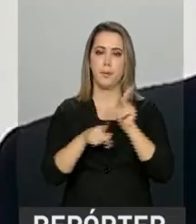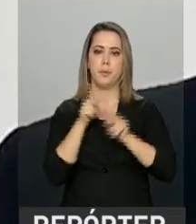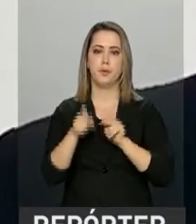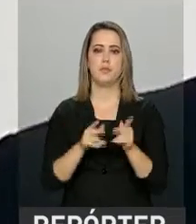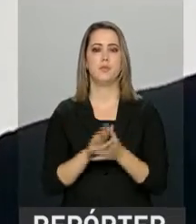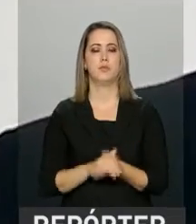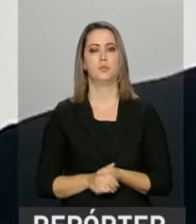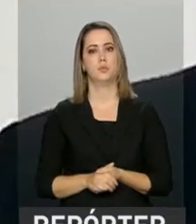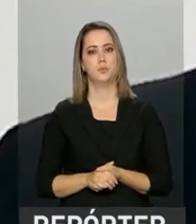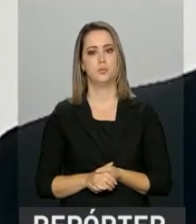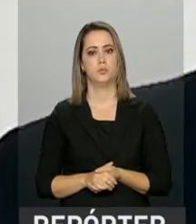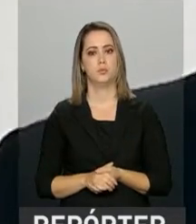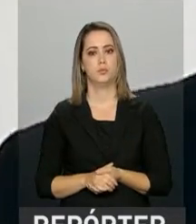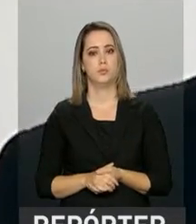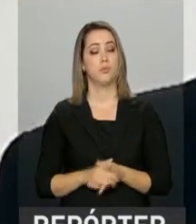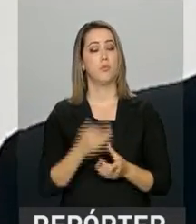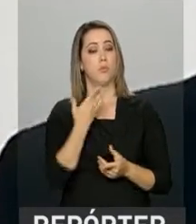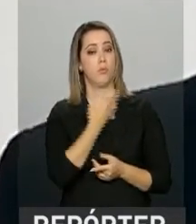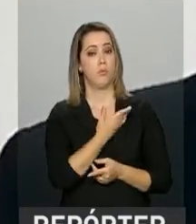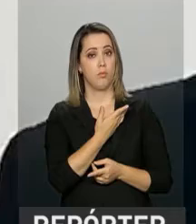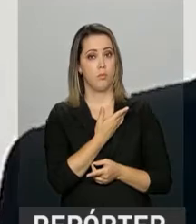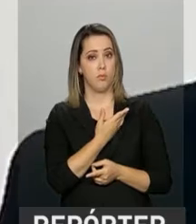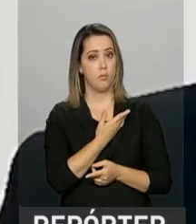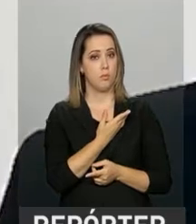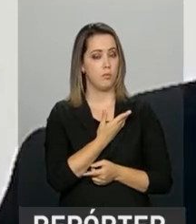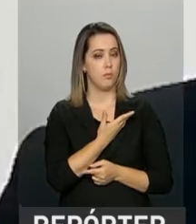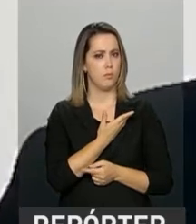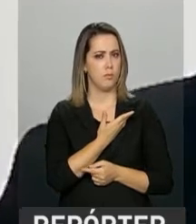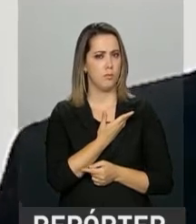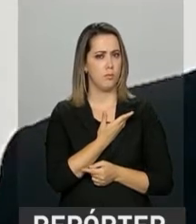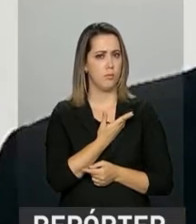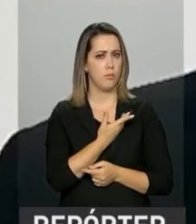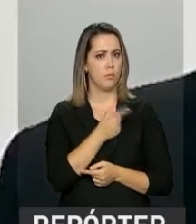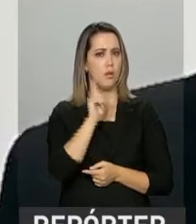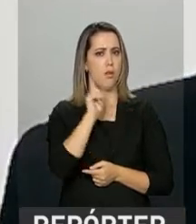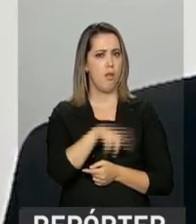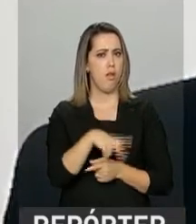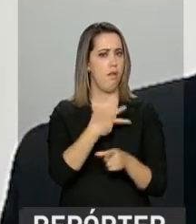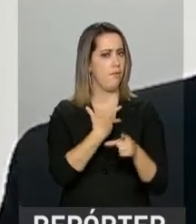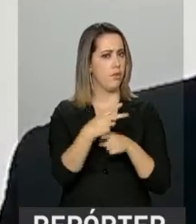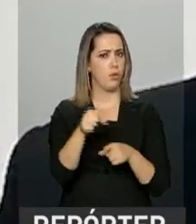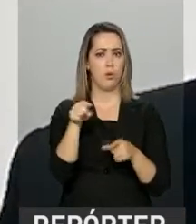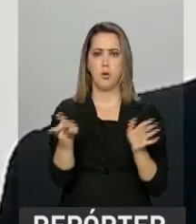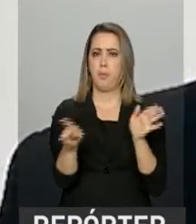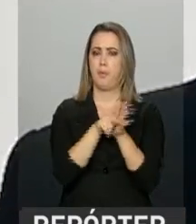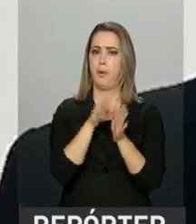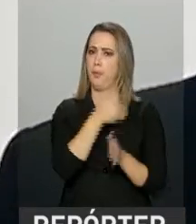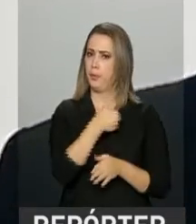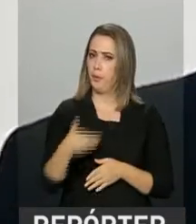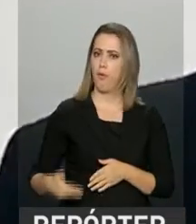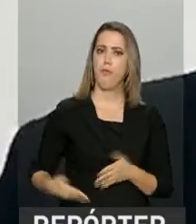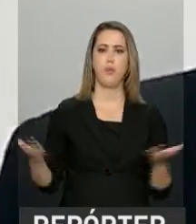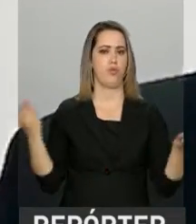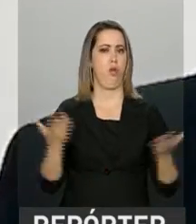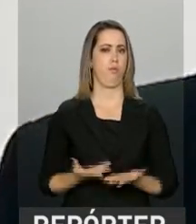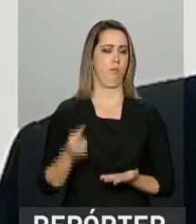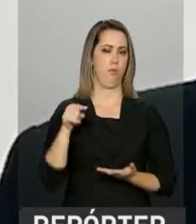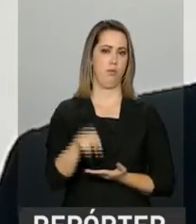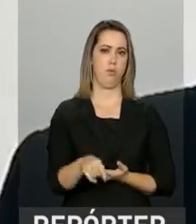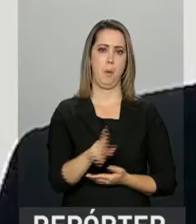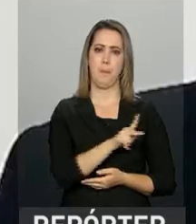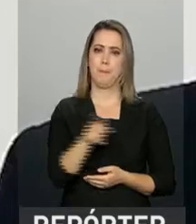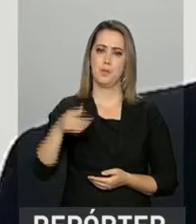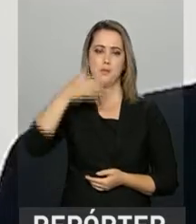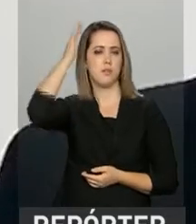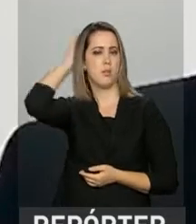população. Isto é o mérito deste governo. Isto é um mérito do